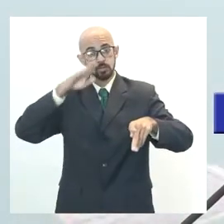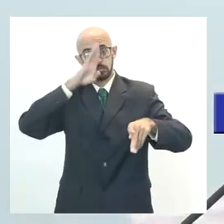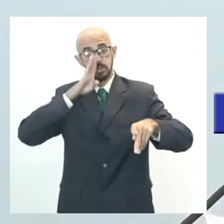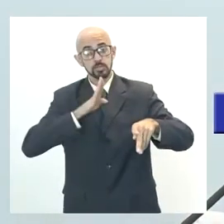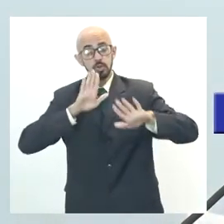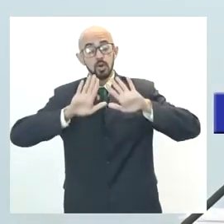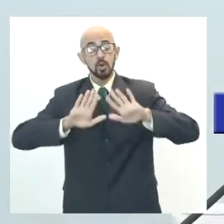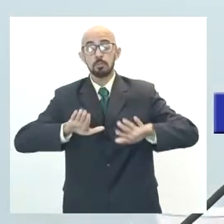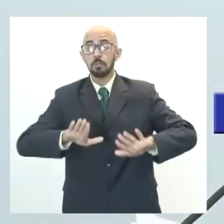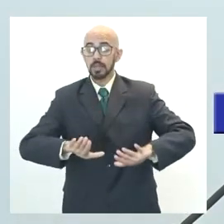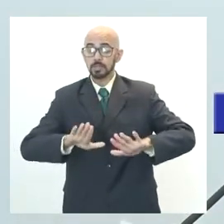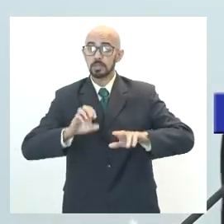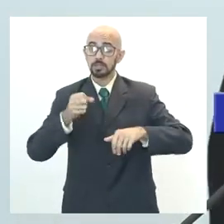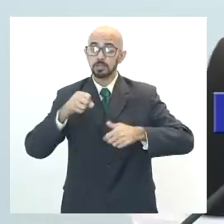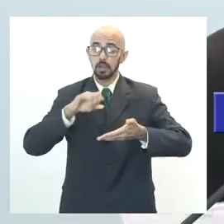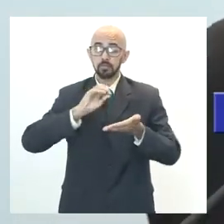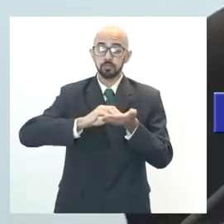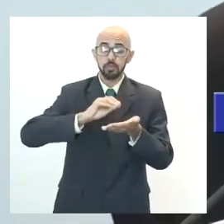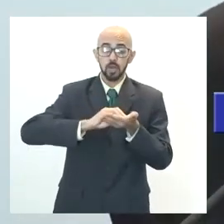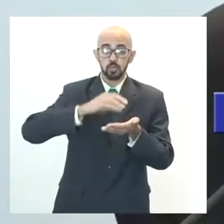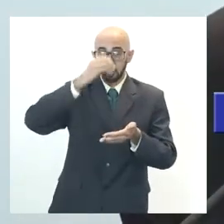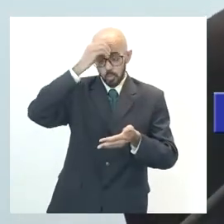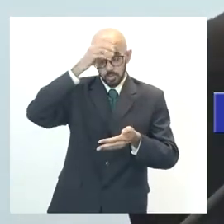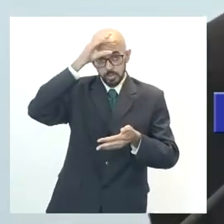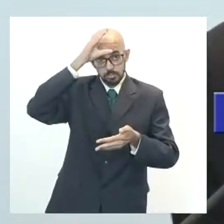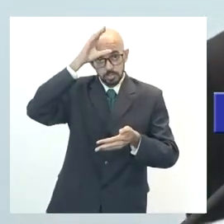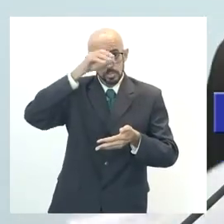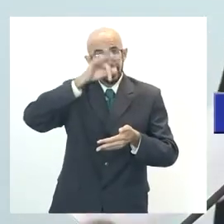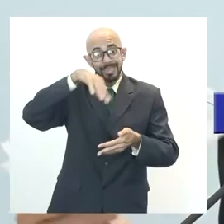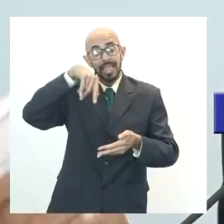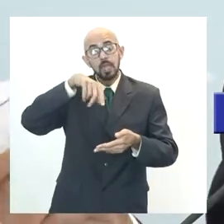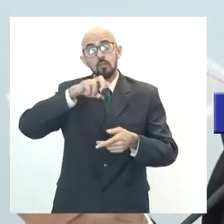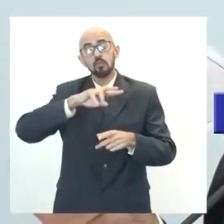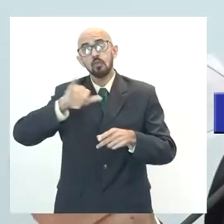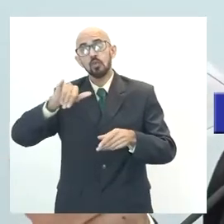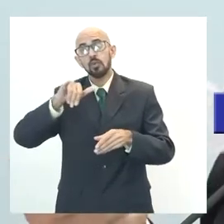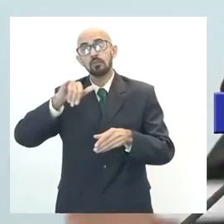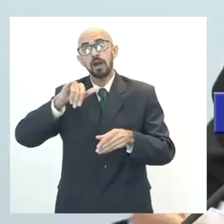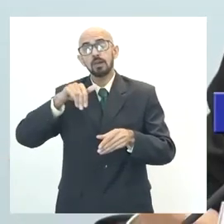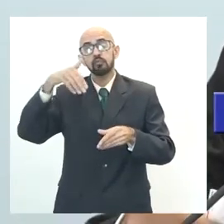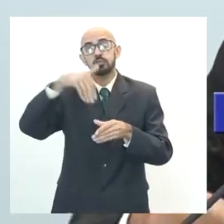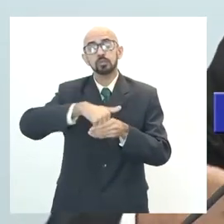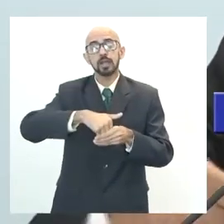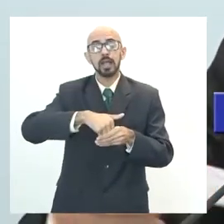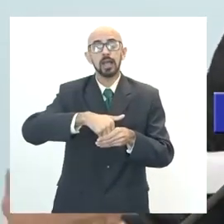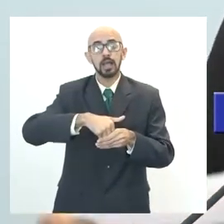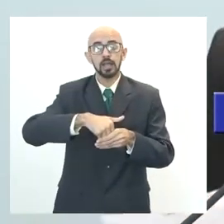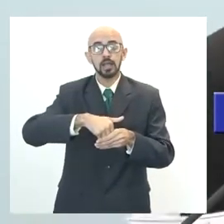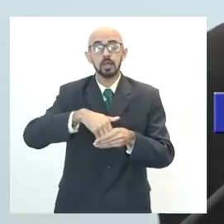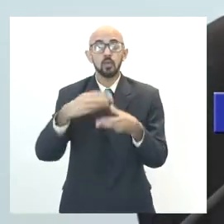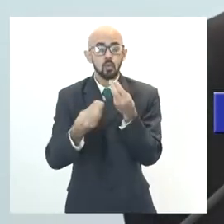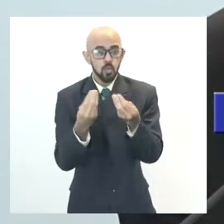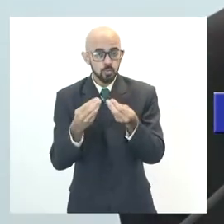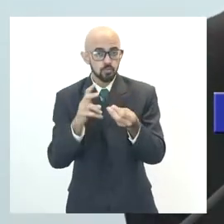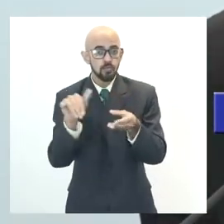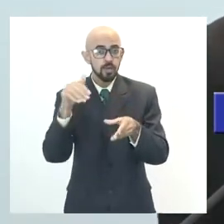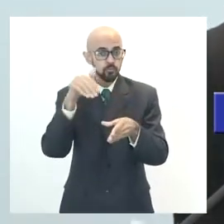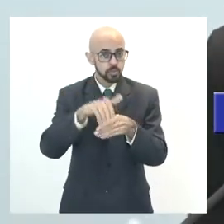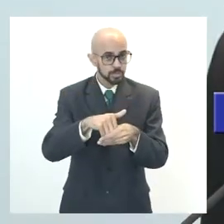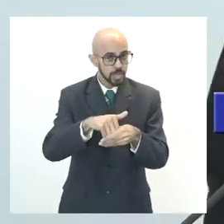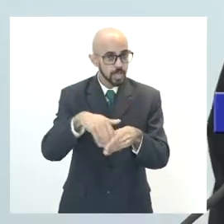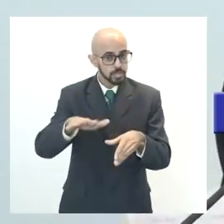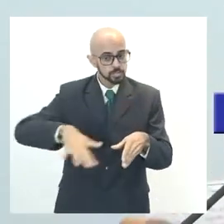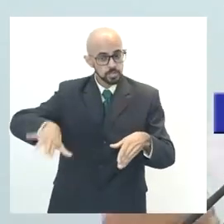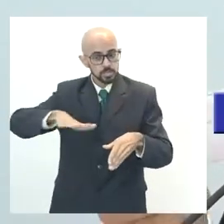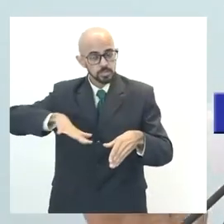tem conhecimento de quem votou de uma forma de quem votou de outra acaba a generalização tomando